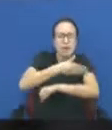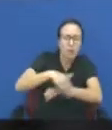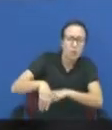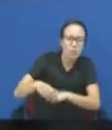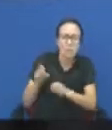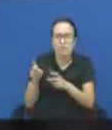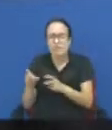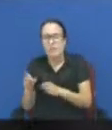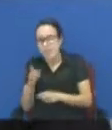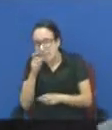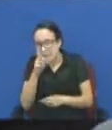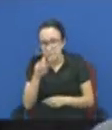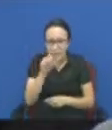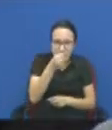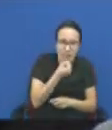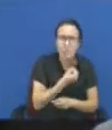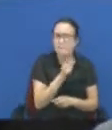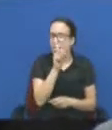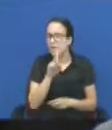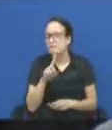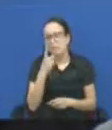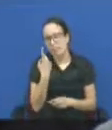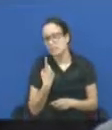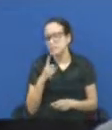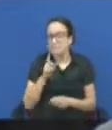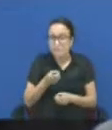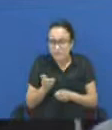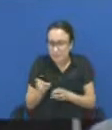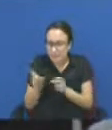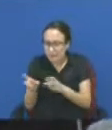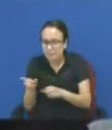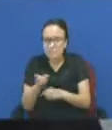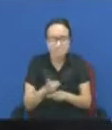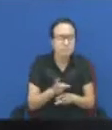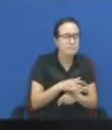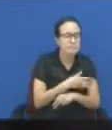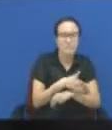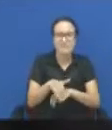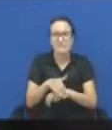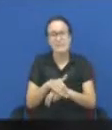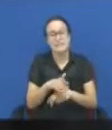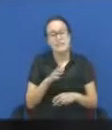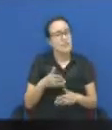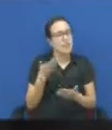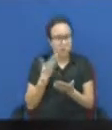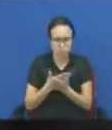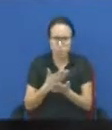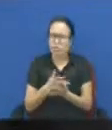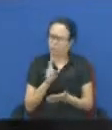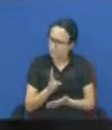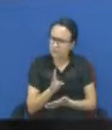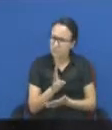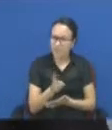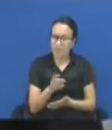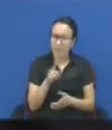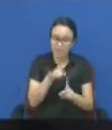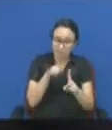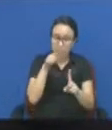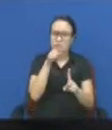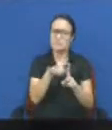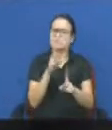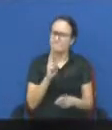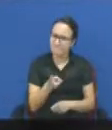nem por isso eu deixei de correr atrás dos objetivos. Mas quem nunca viu uma criança vender uma bala